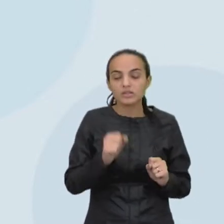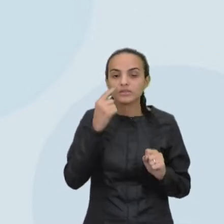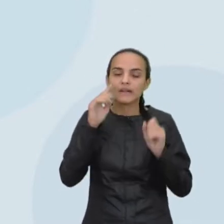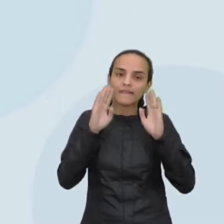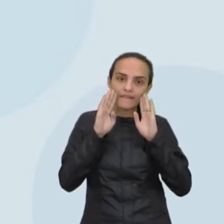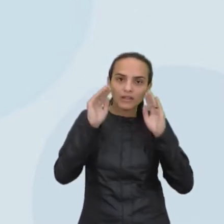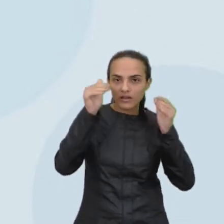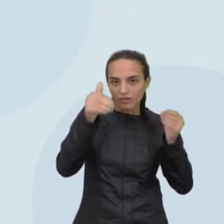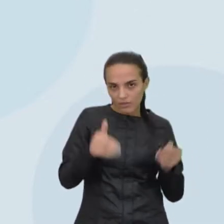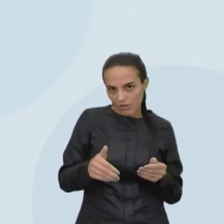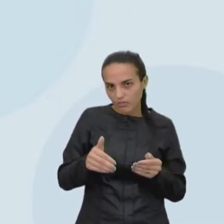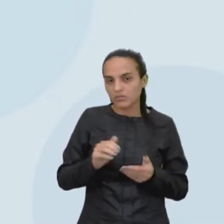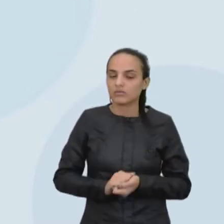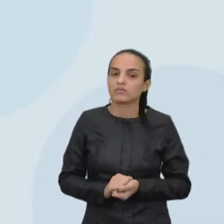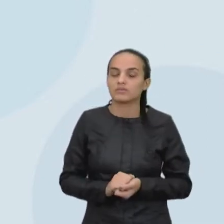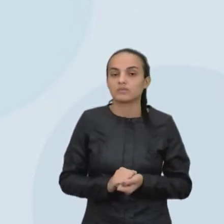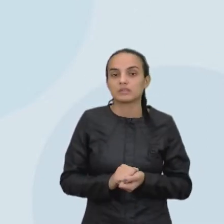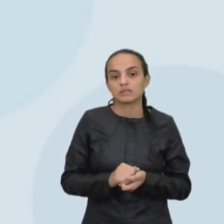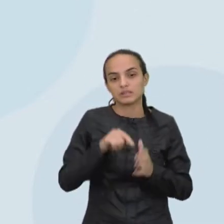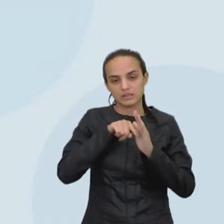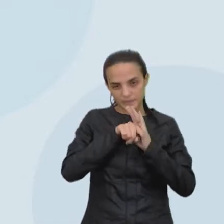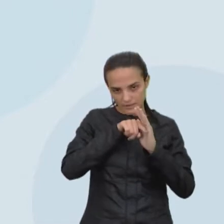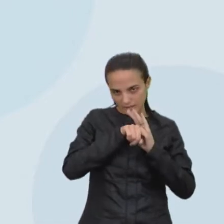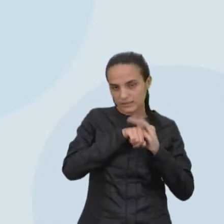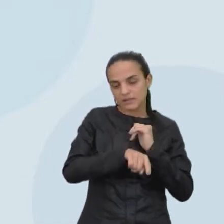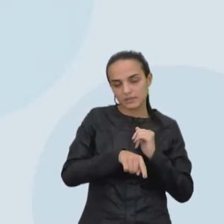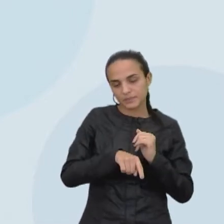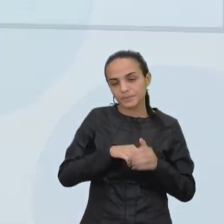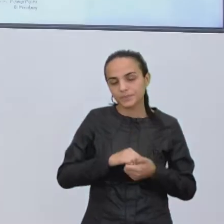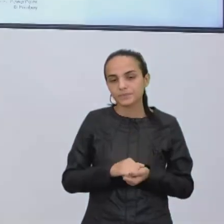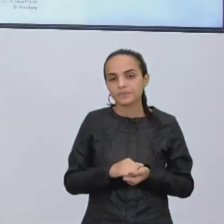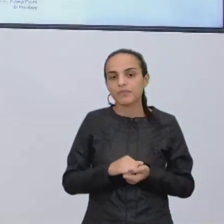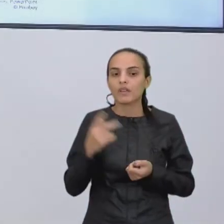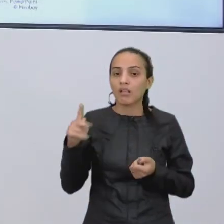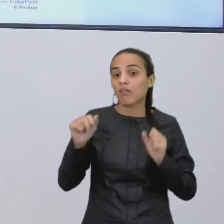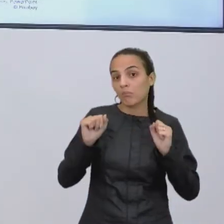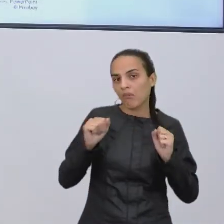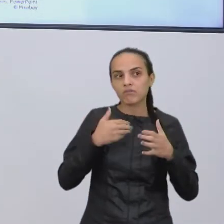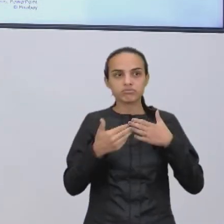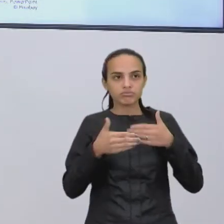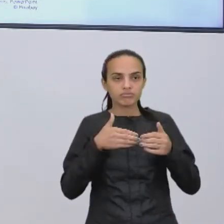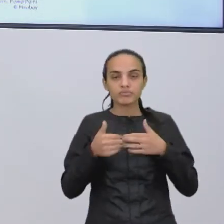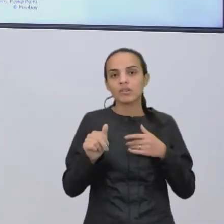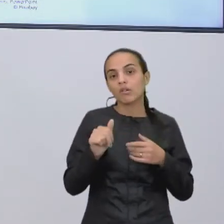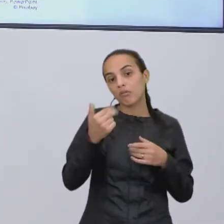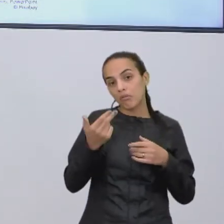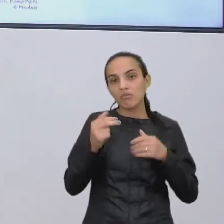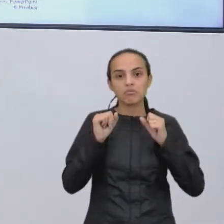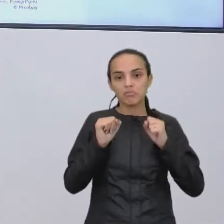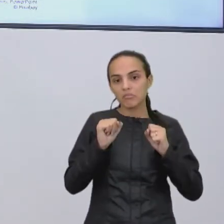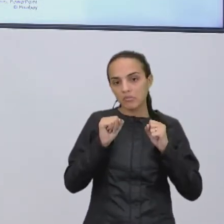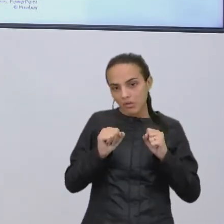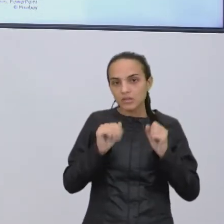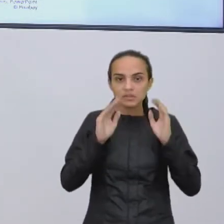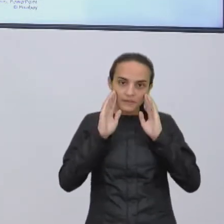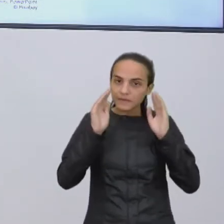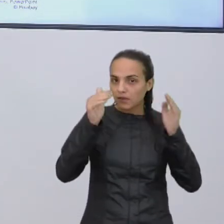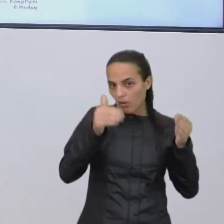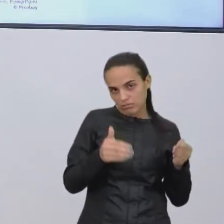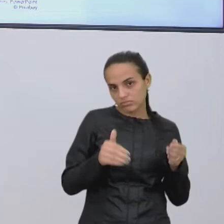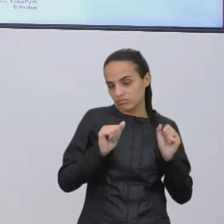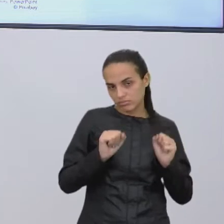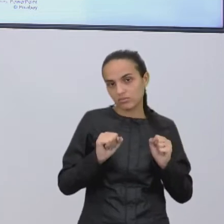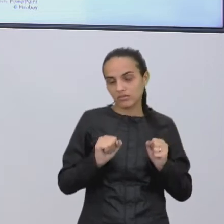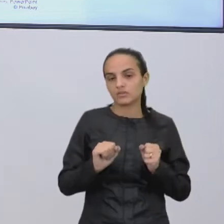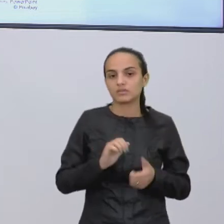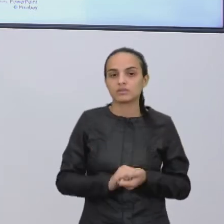direcionada para um determinado tipo de público. Ela pode ser aleatória ou ela pode ser o quê? Direcionada. Tá? Eu